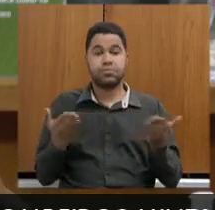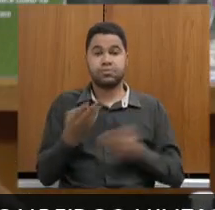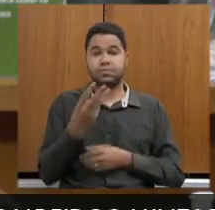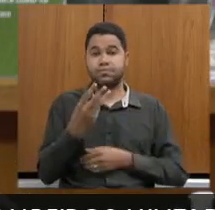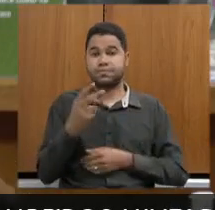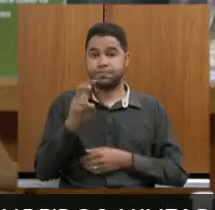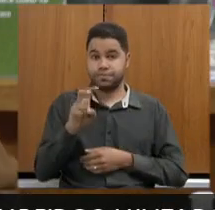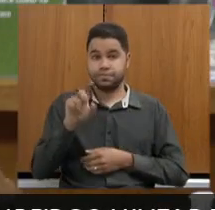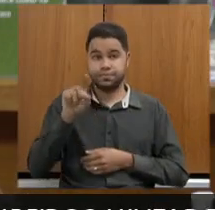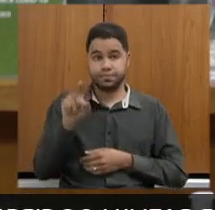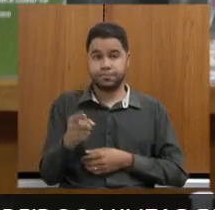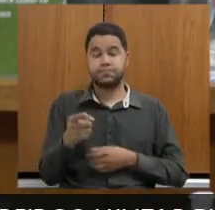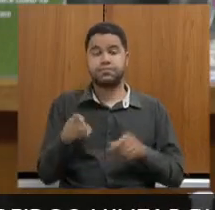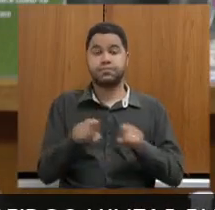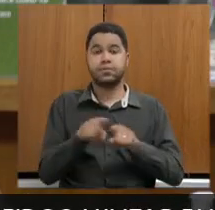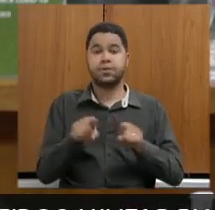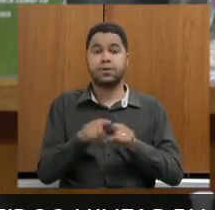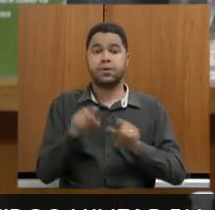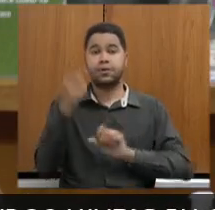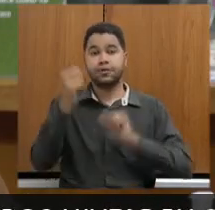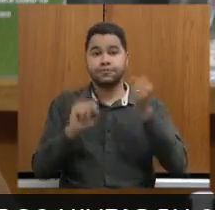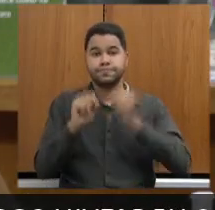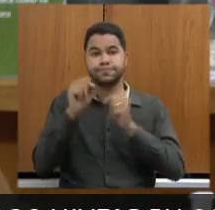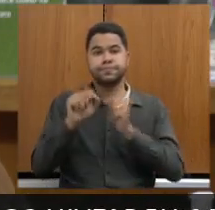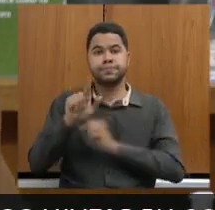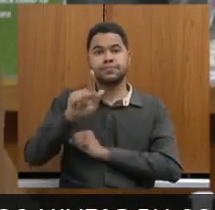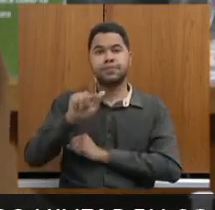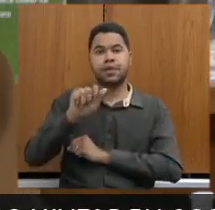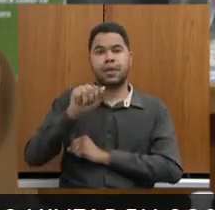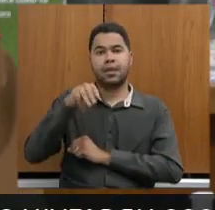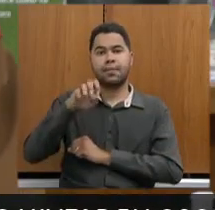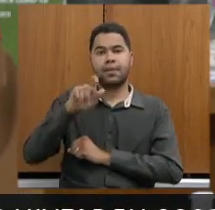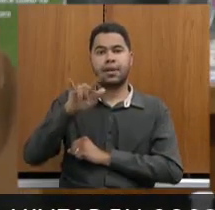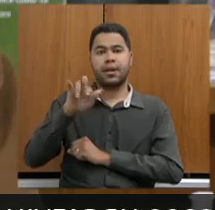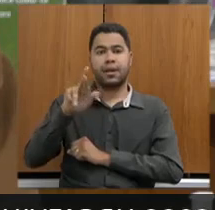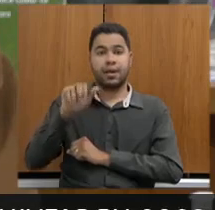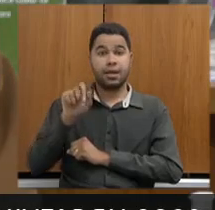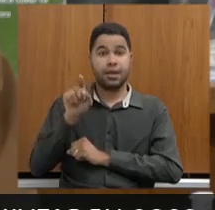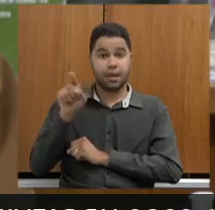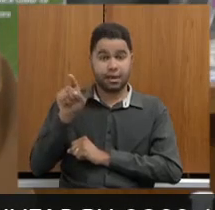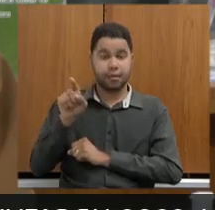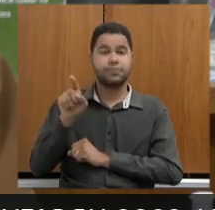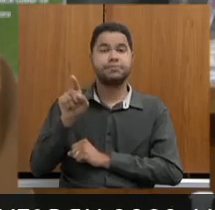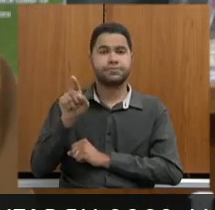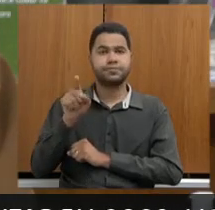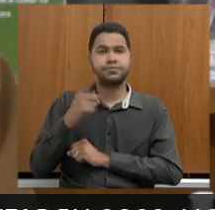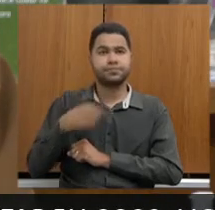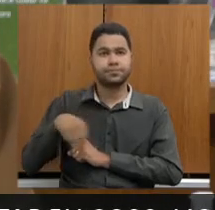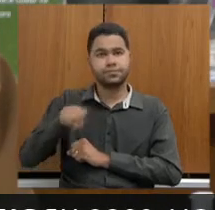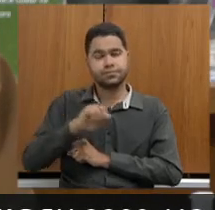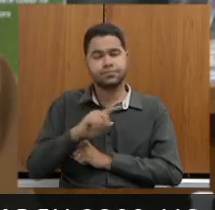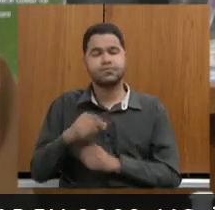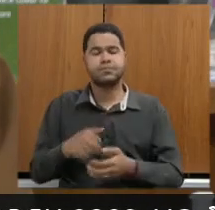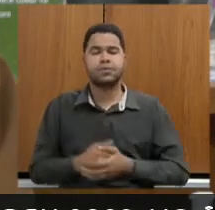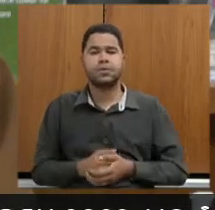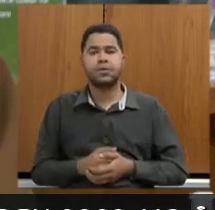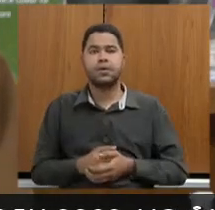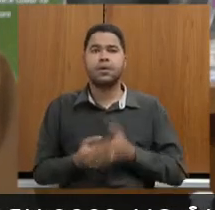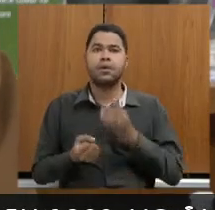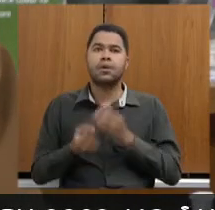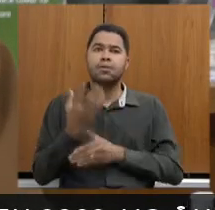35.000 clientes né inclusive nós temos uma fábrica de colete lá na Gameleira não sei se o senhor conhece essa fábrica a gente e tem uma